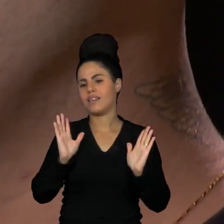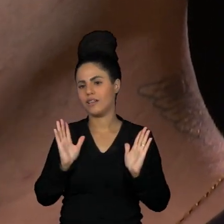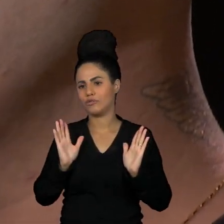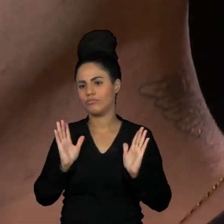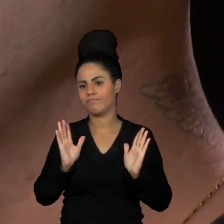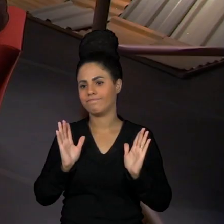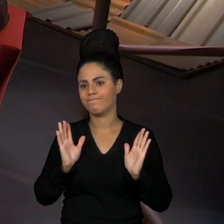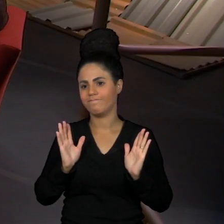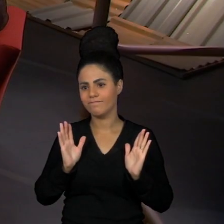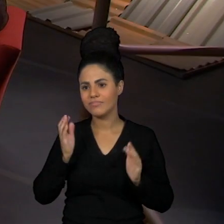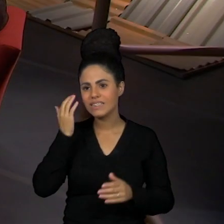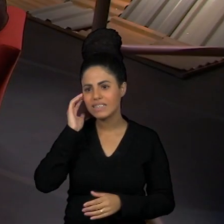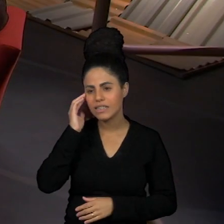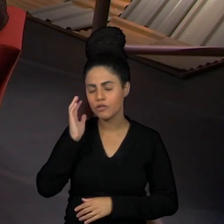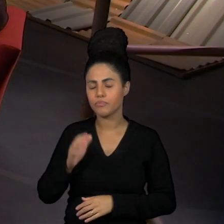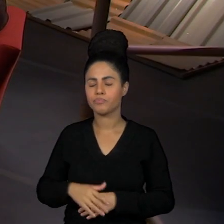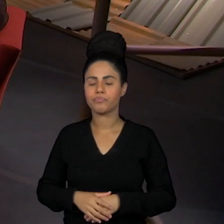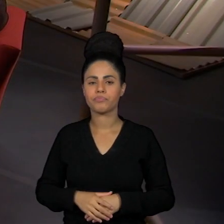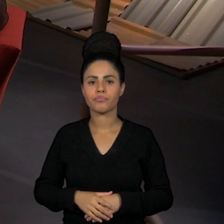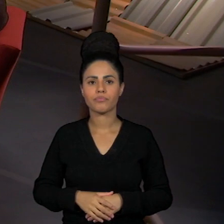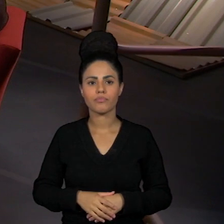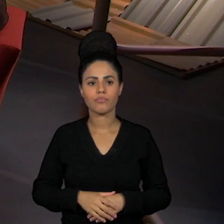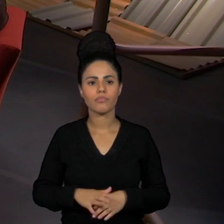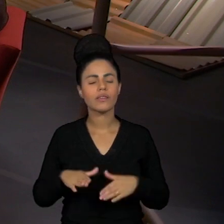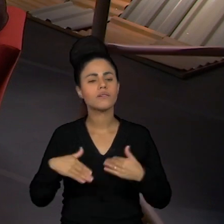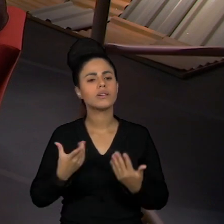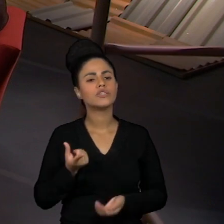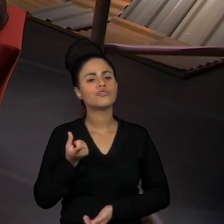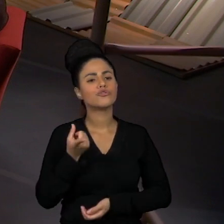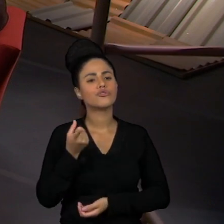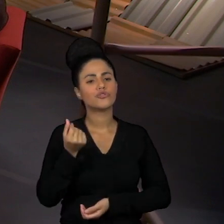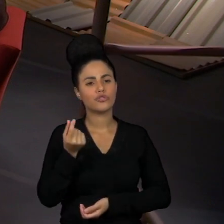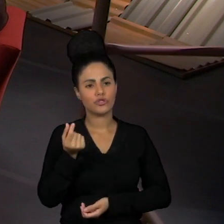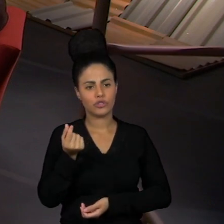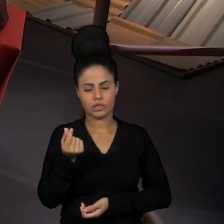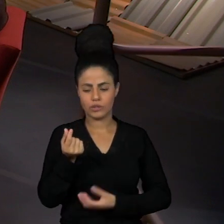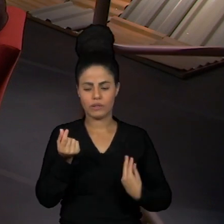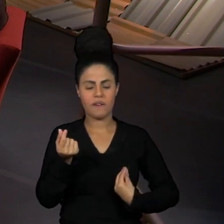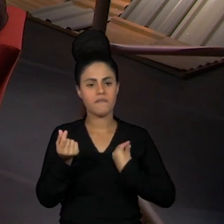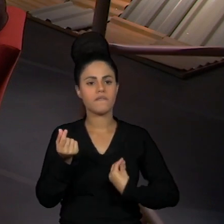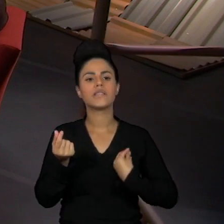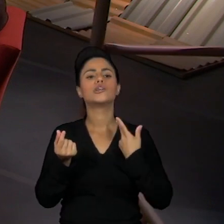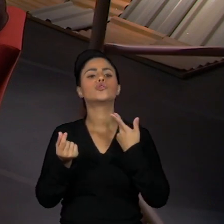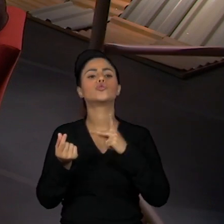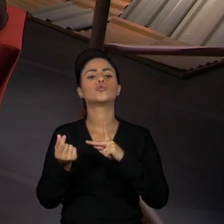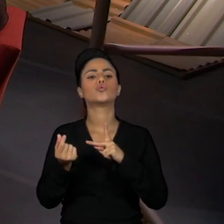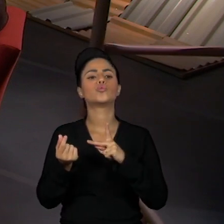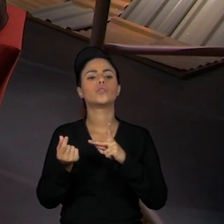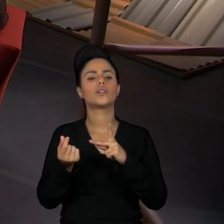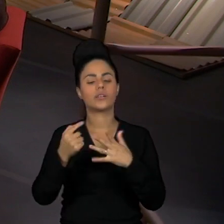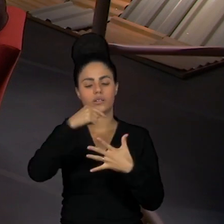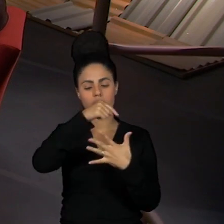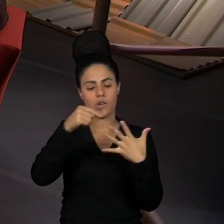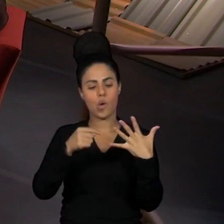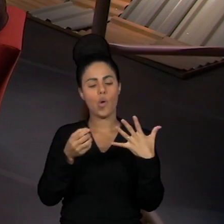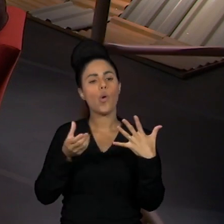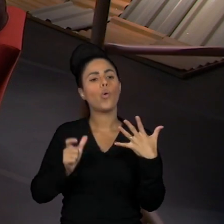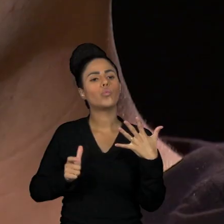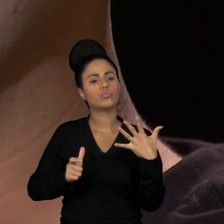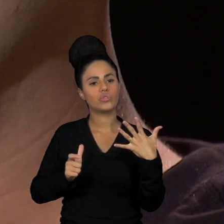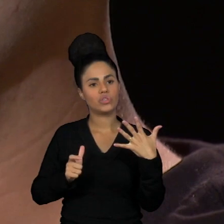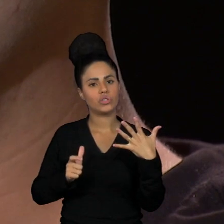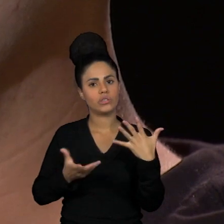mãe. Qual é o lugar do dinheiro na sua vida, favelado investidor?